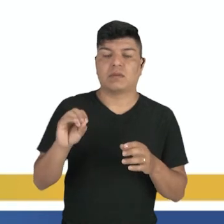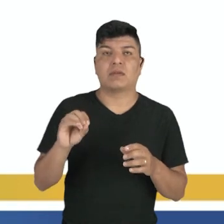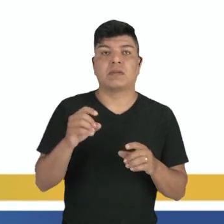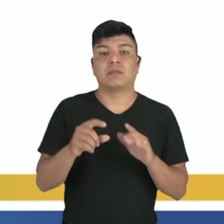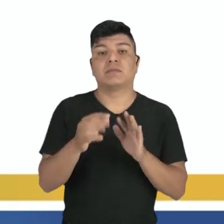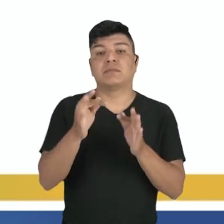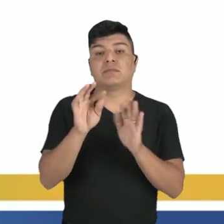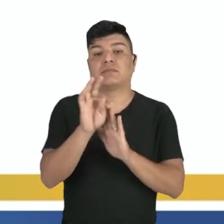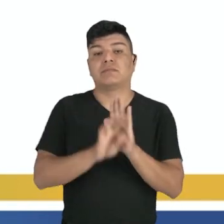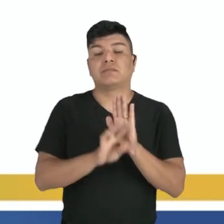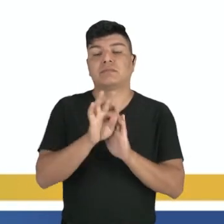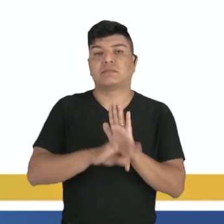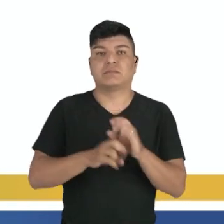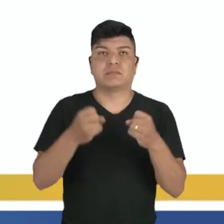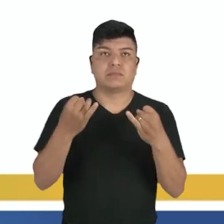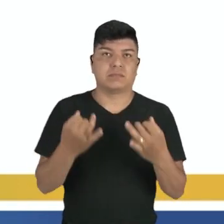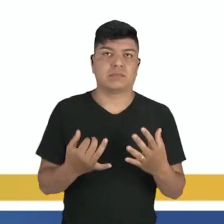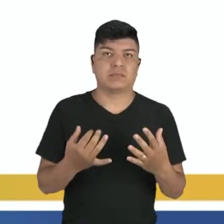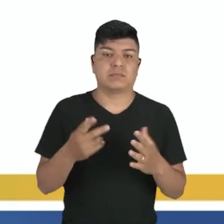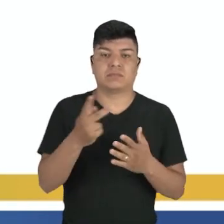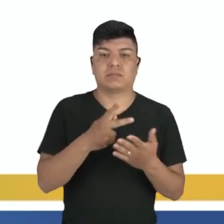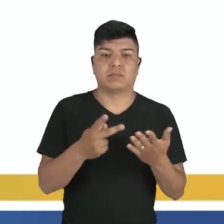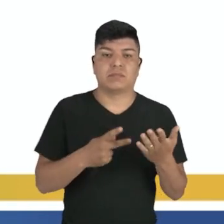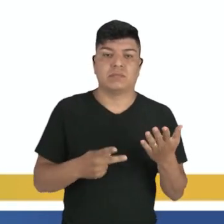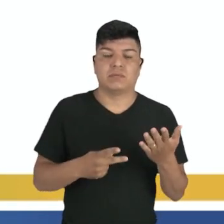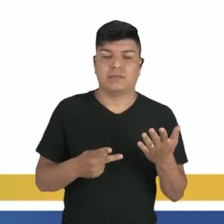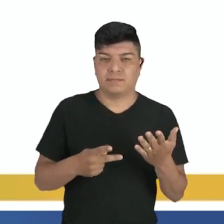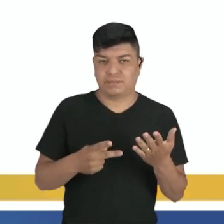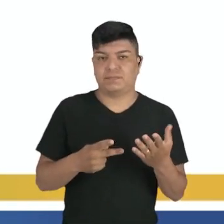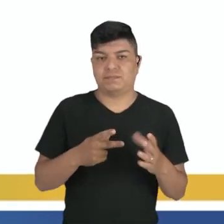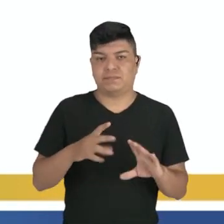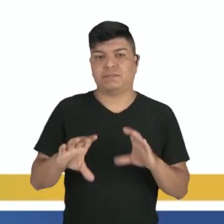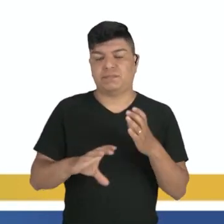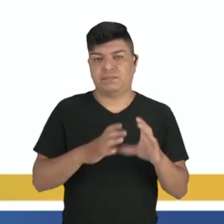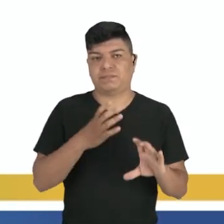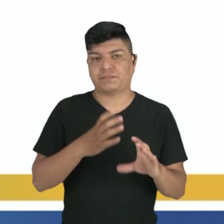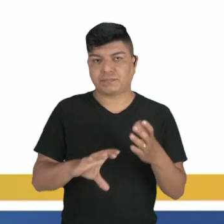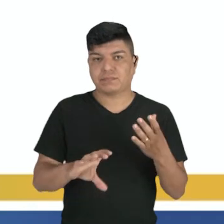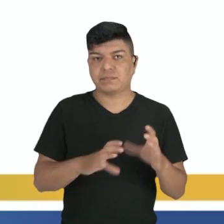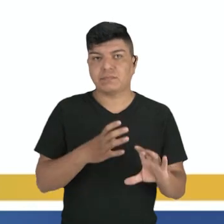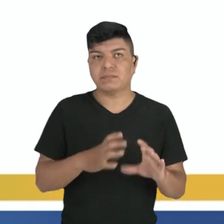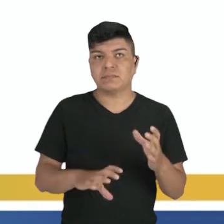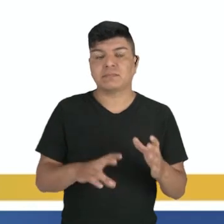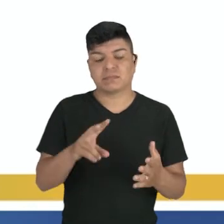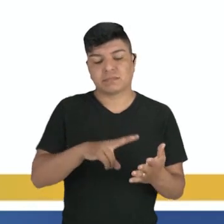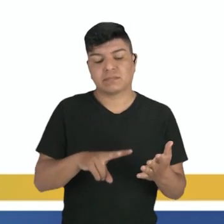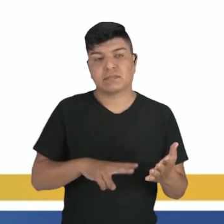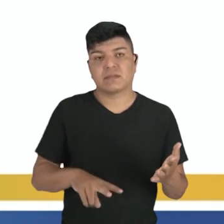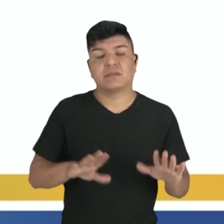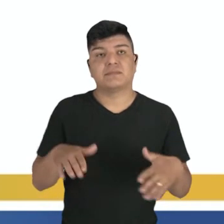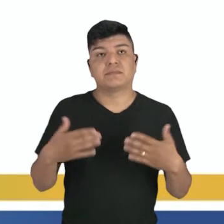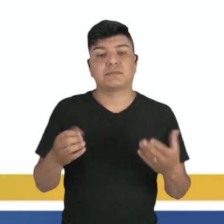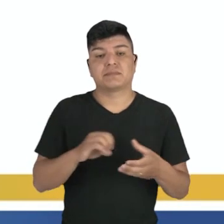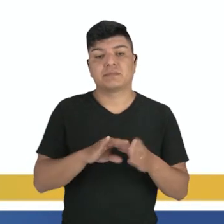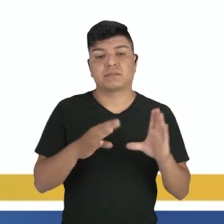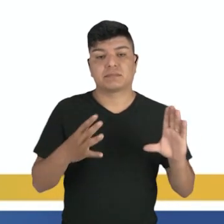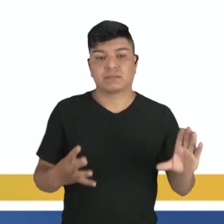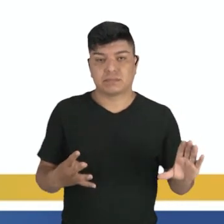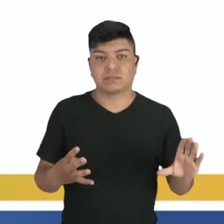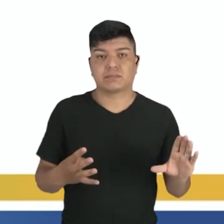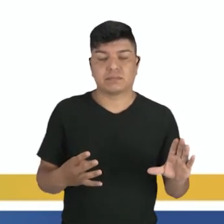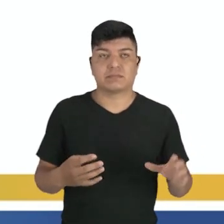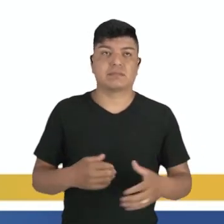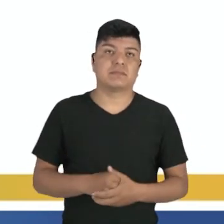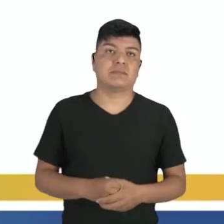está dizendo que esse poema, né, é uma cantiga de escárnio. Vamos ver qual é a característica aí para